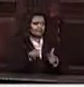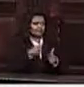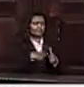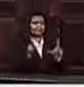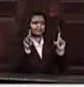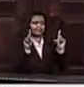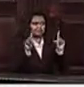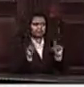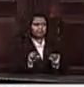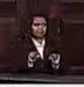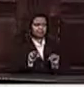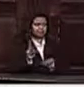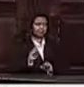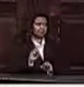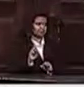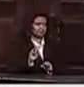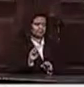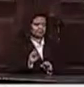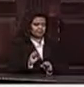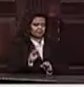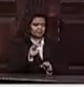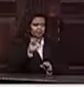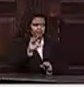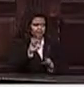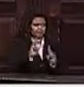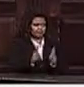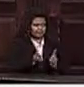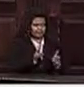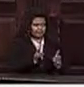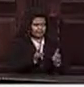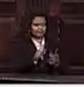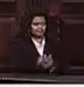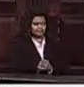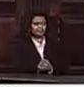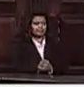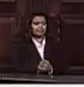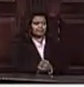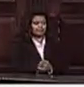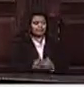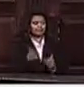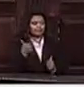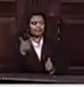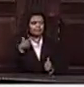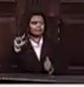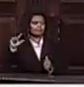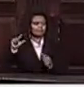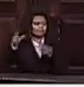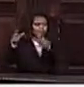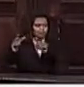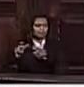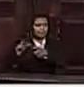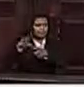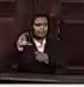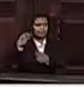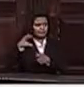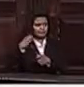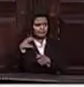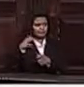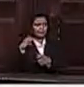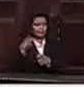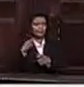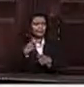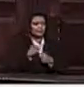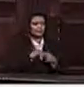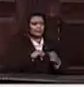primeira reuniu 5.000 homens, o dobro dos homens que estavam presentes na ocupação do Alemão. A